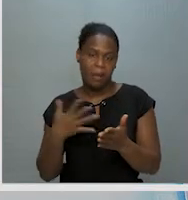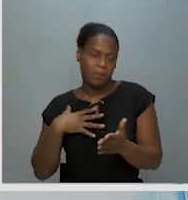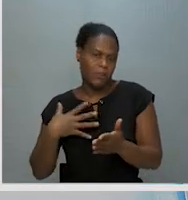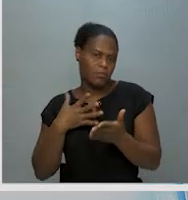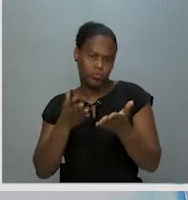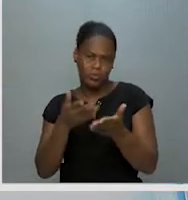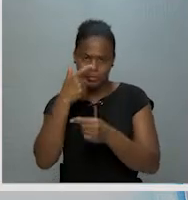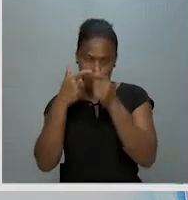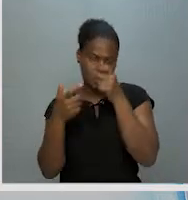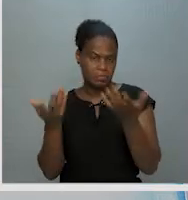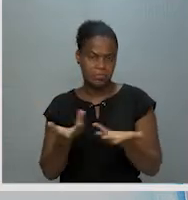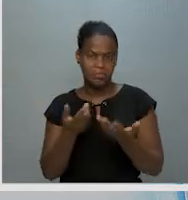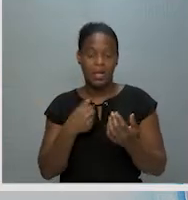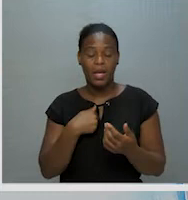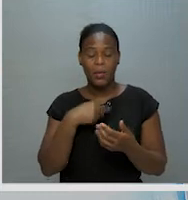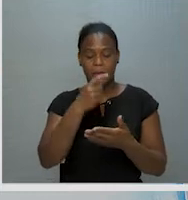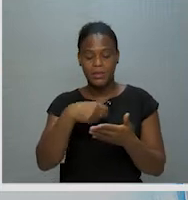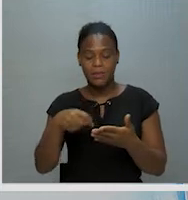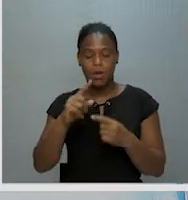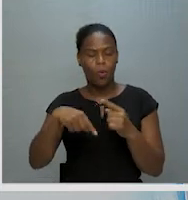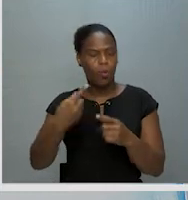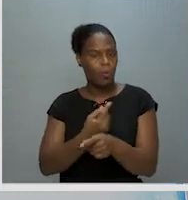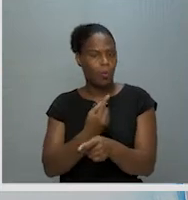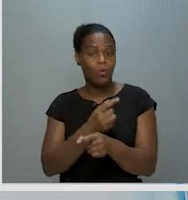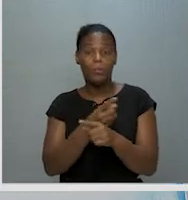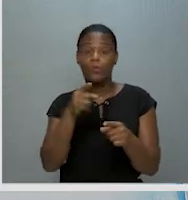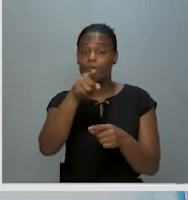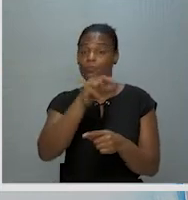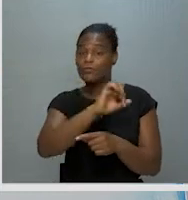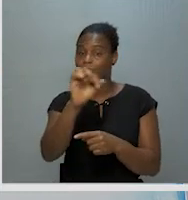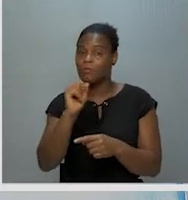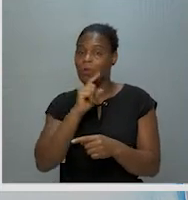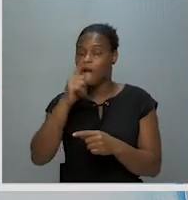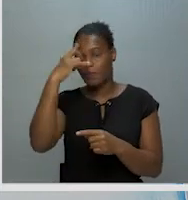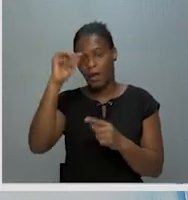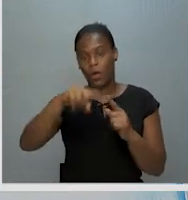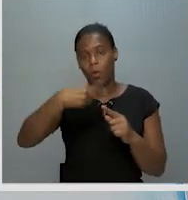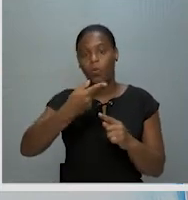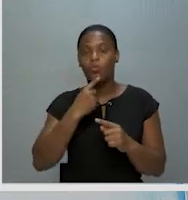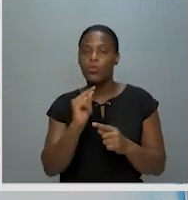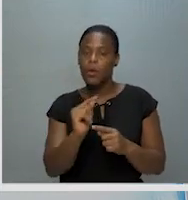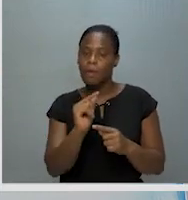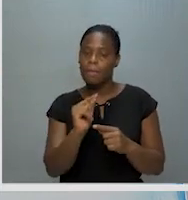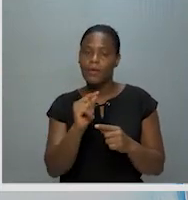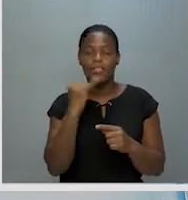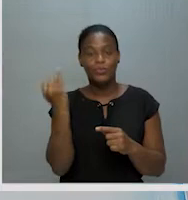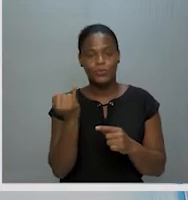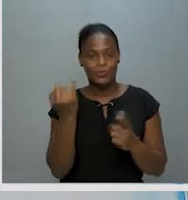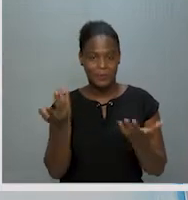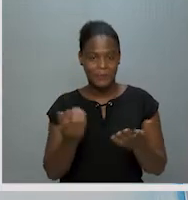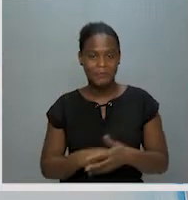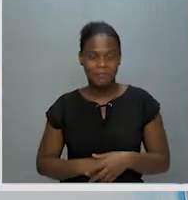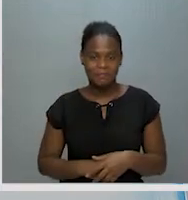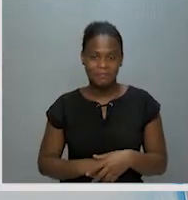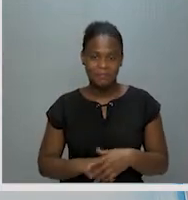das pessoas. E eu escrevi aqui, entre outros, porque vocês poderiam ter outros nomes das